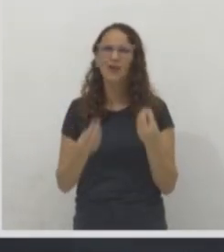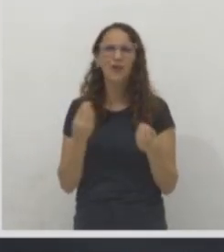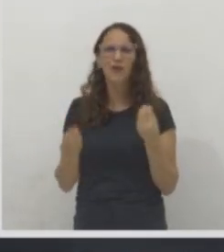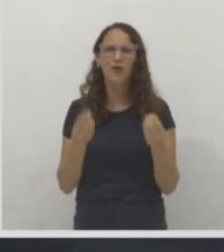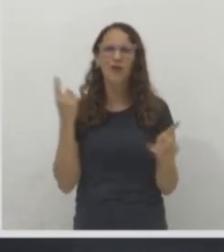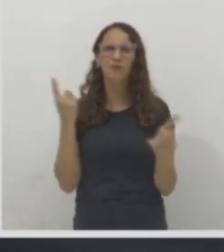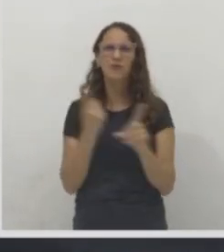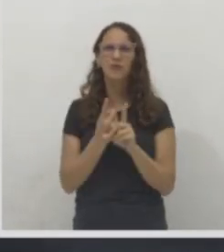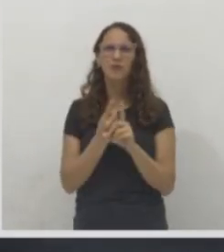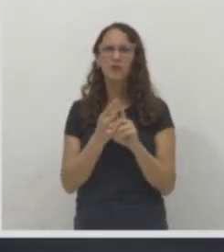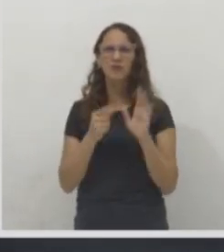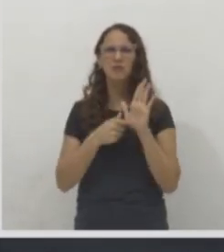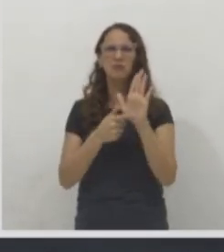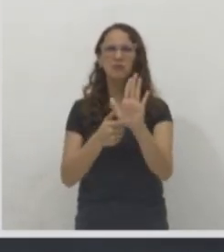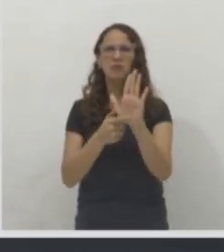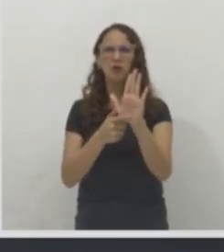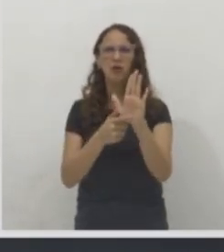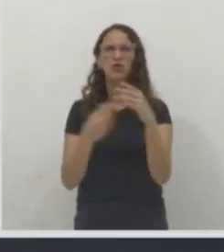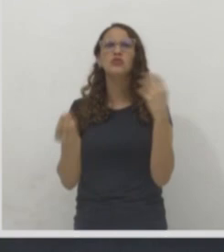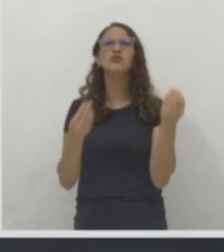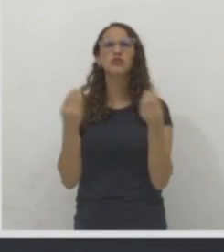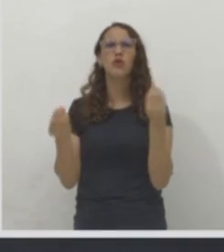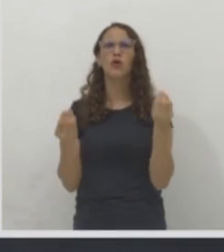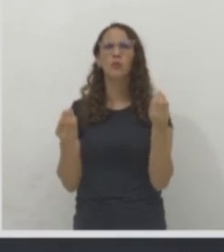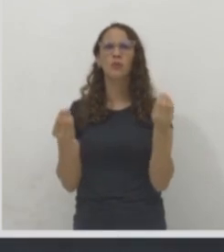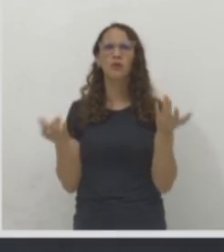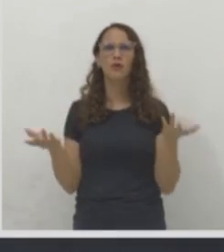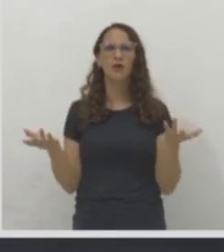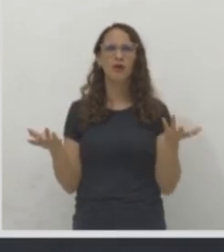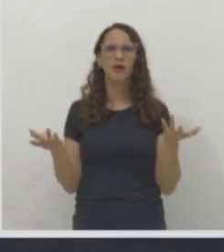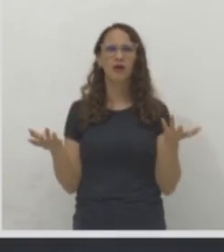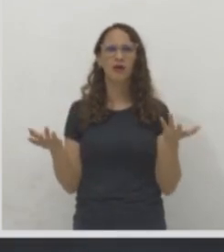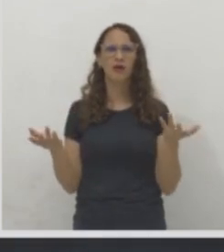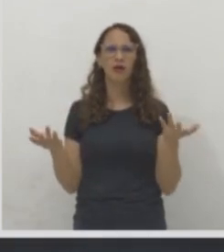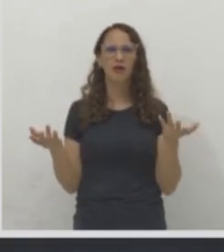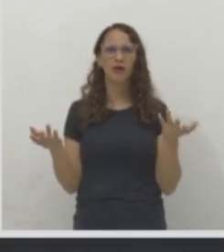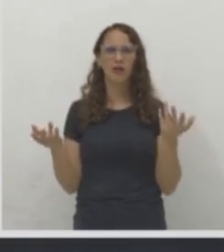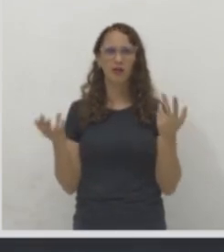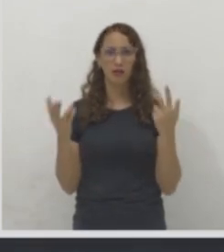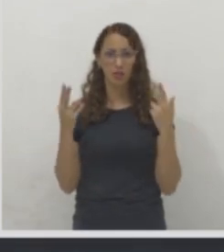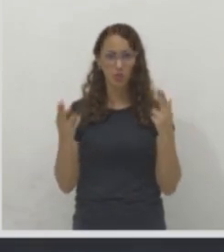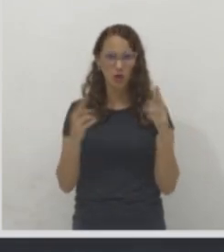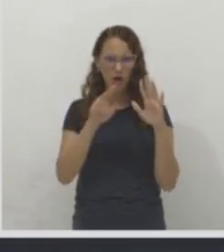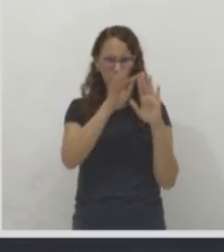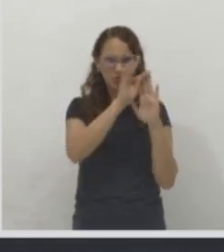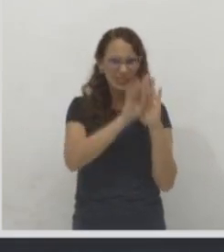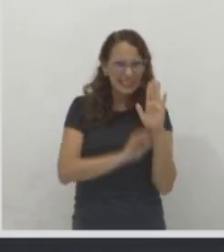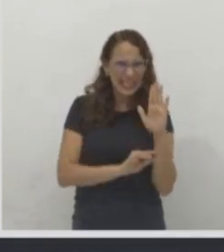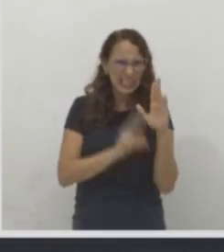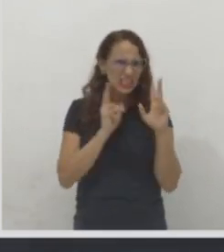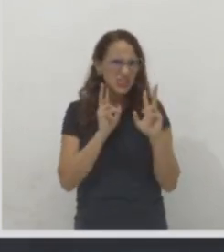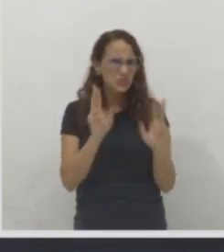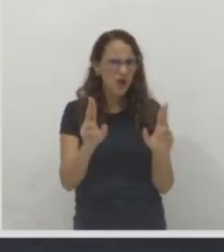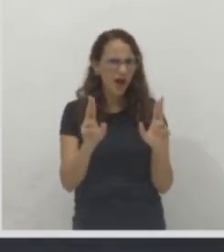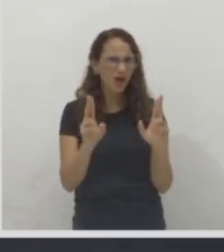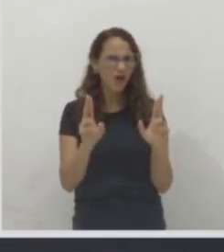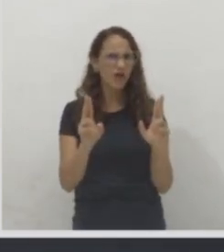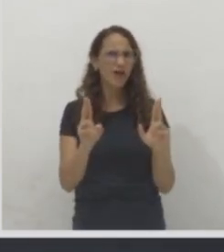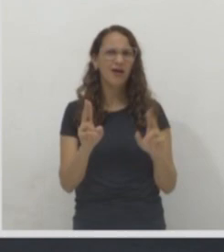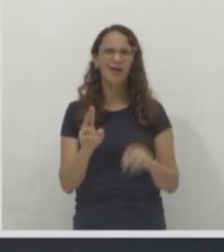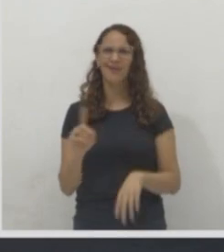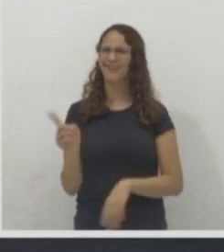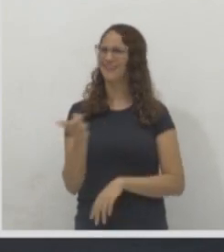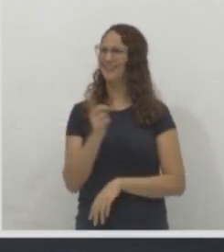aparece de qualquer jeito? Ela aparece como o restante do texto? Não. Todos vocês